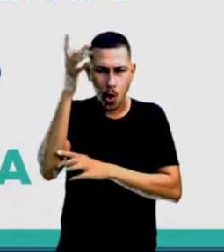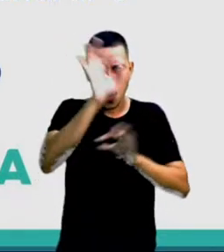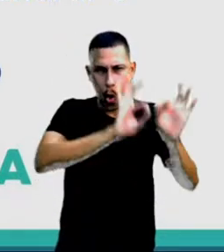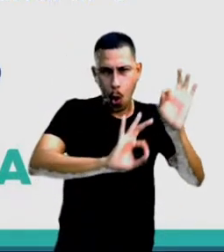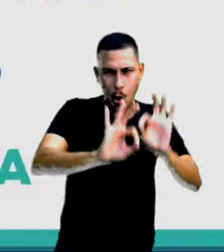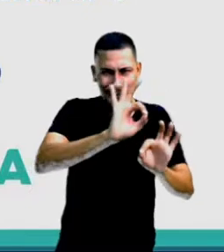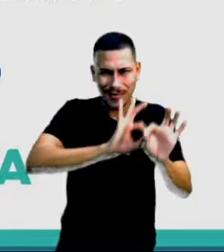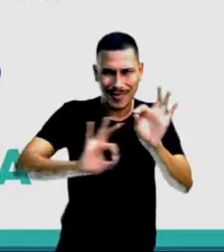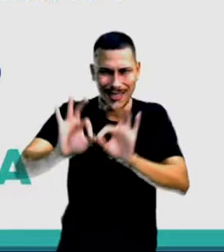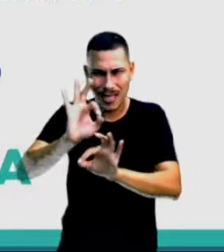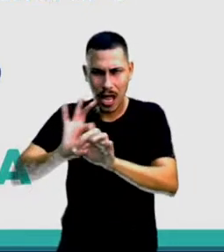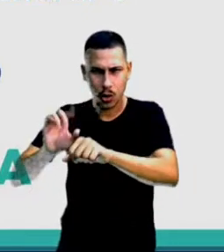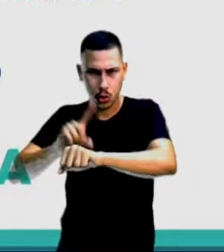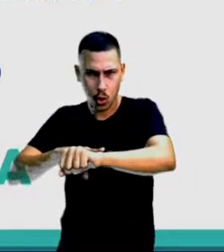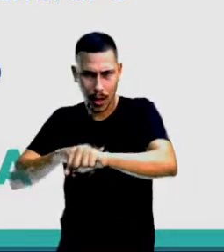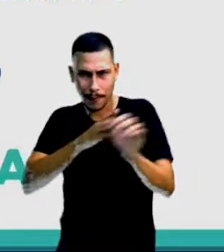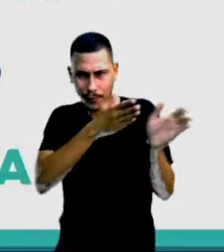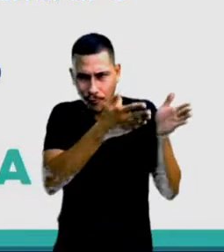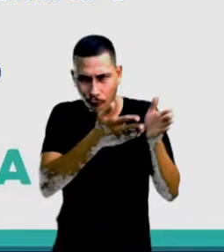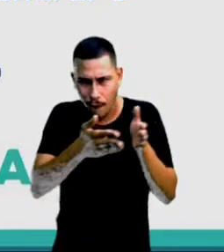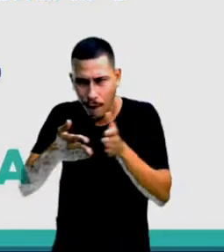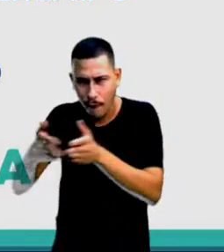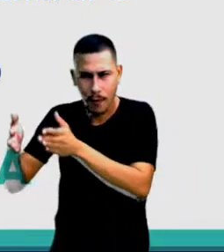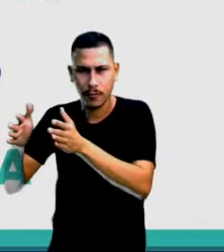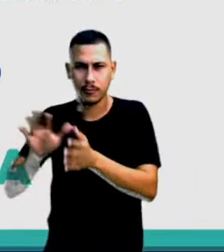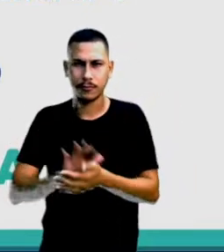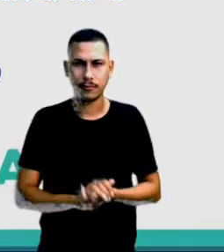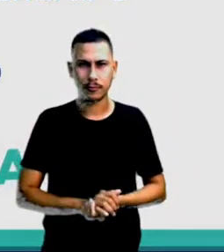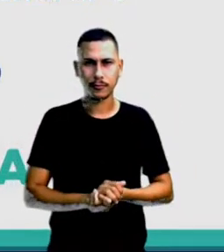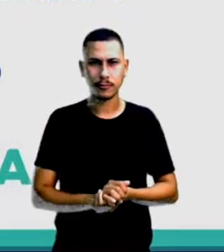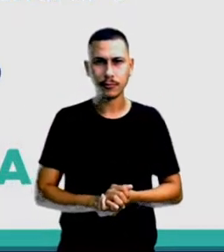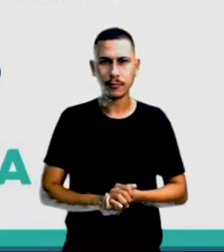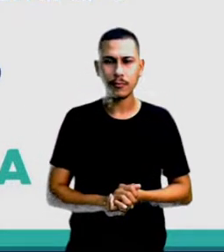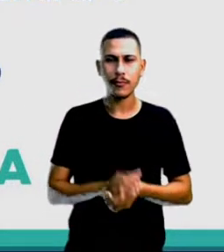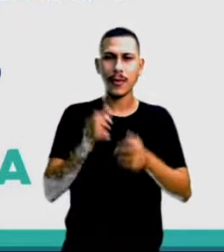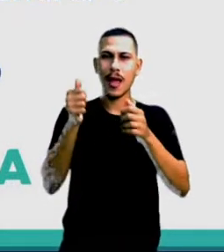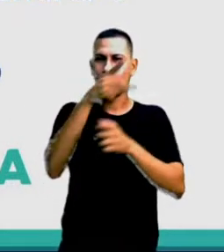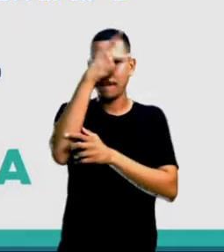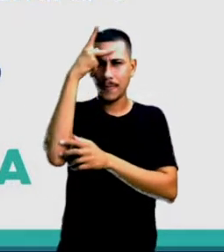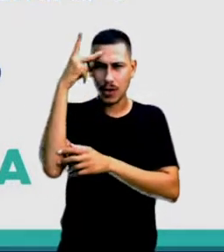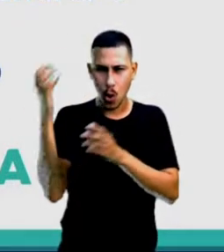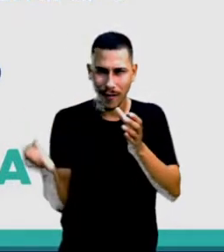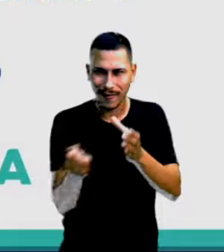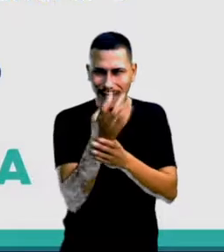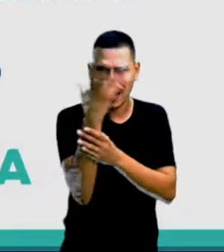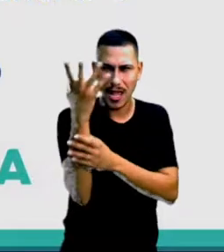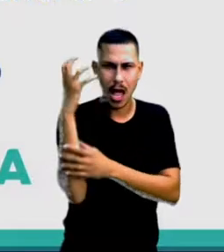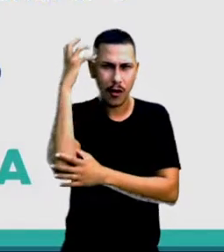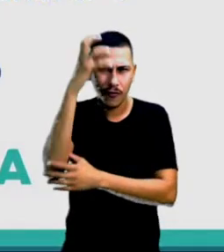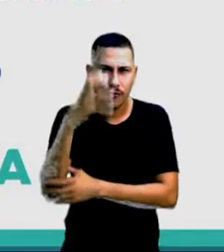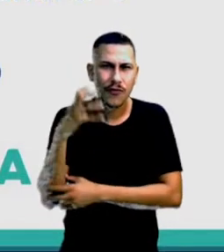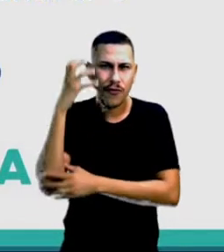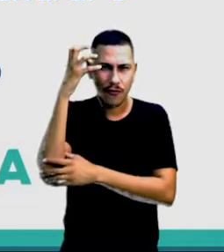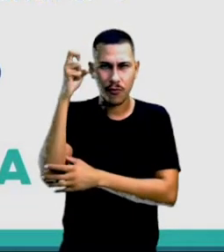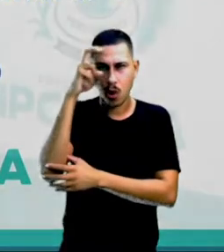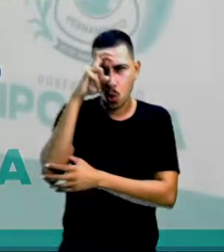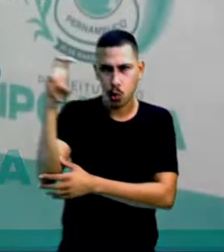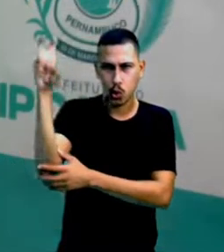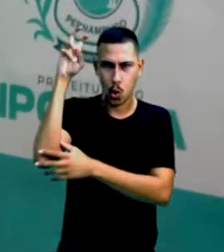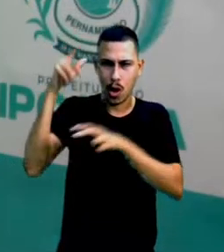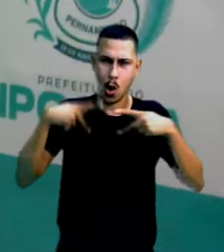ao longo do tempo é considerada por diversos autores como uma prática cultural e humana